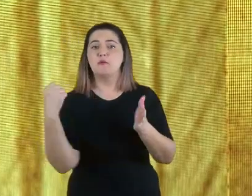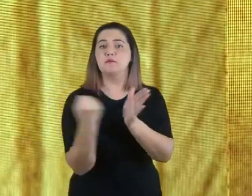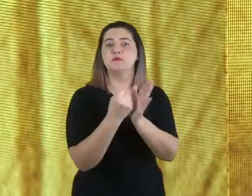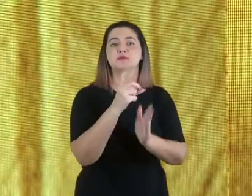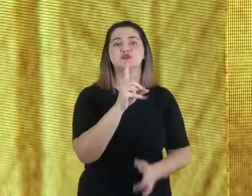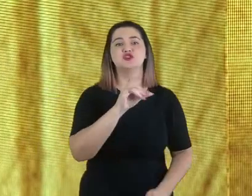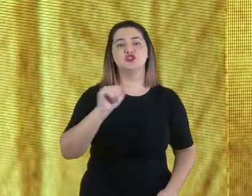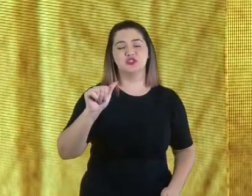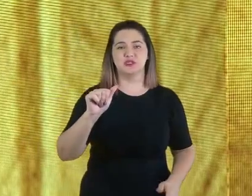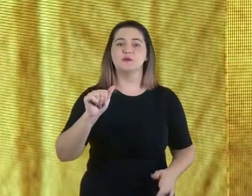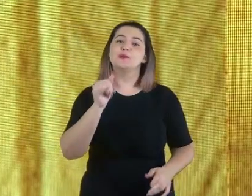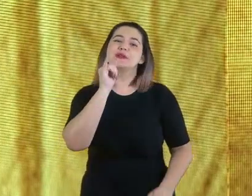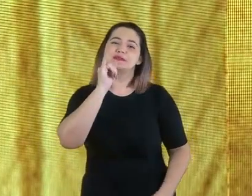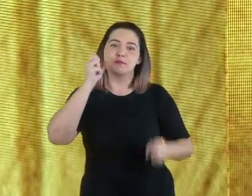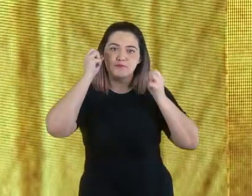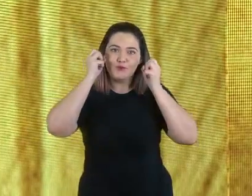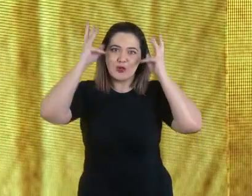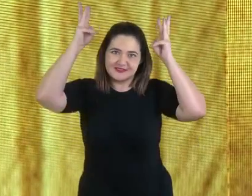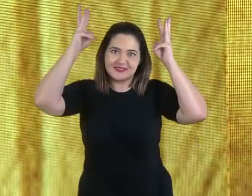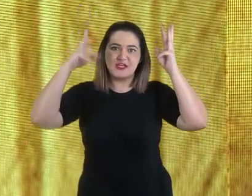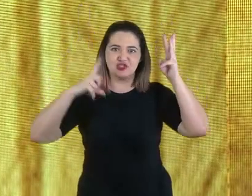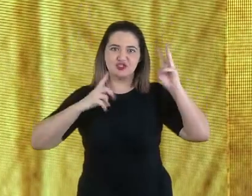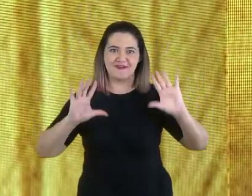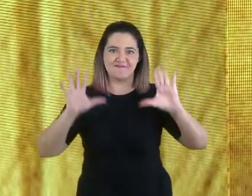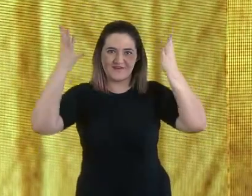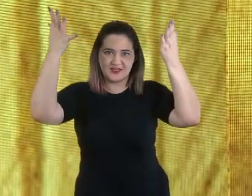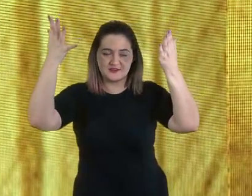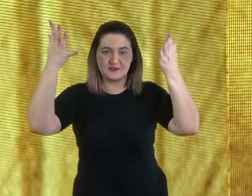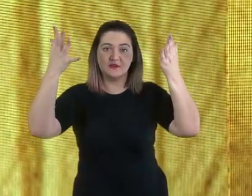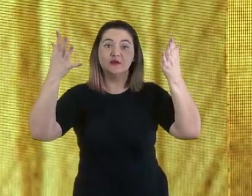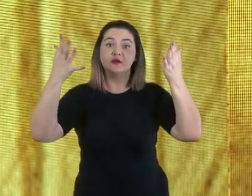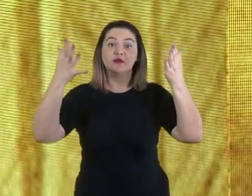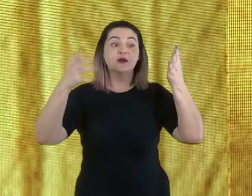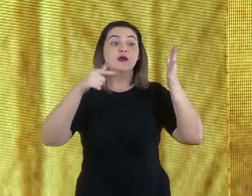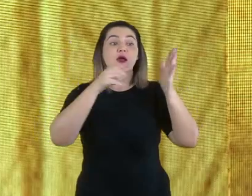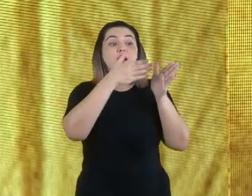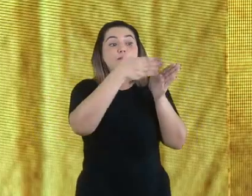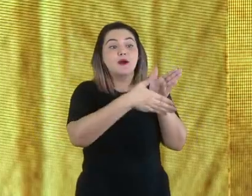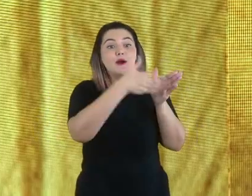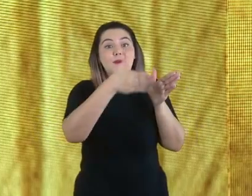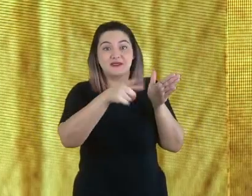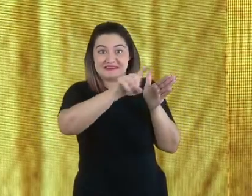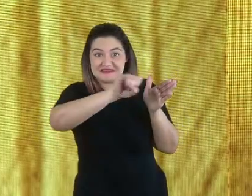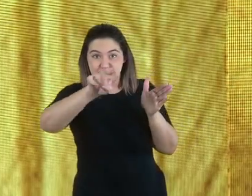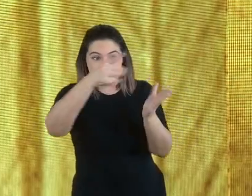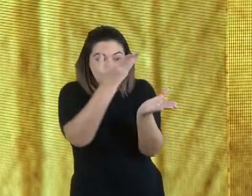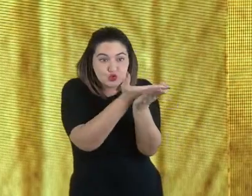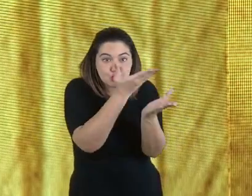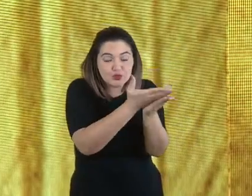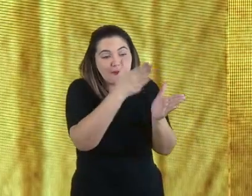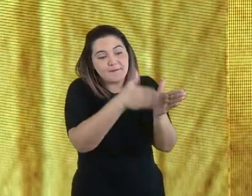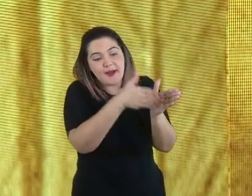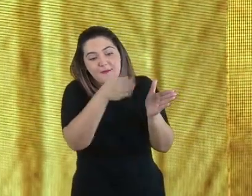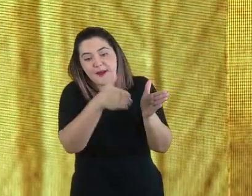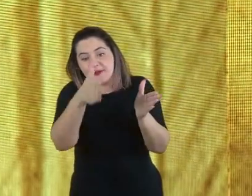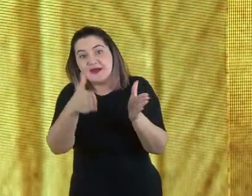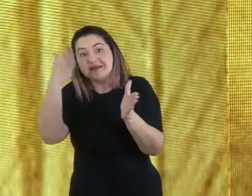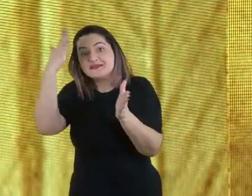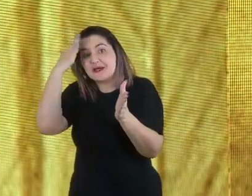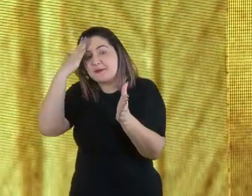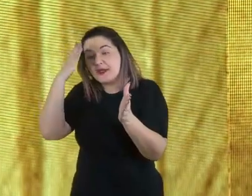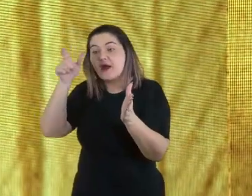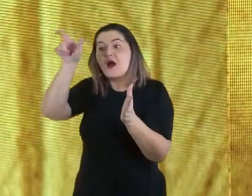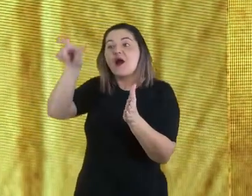aquelas estabelecidas por Moisés, que apontavam para a vinda do Messias. A questão do tempo sempre